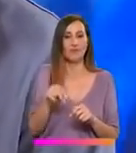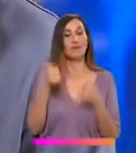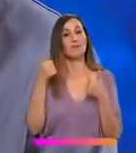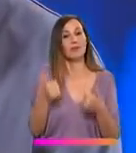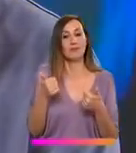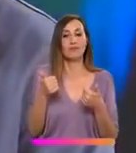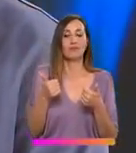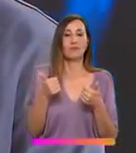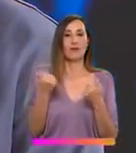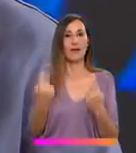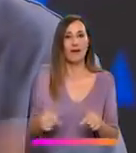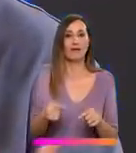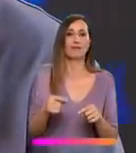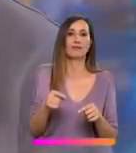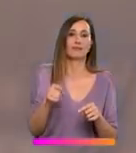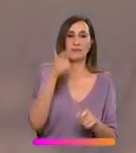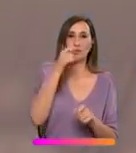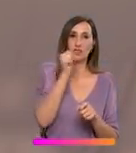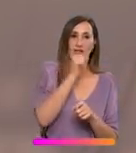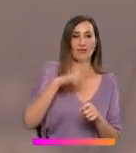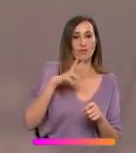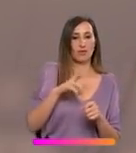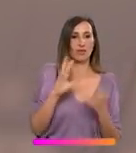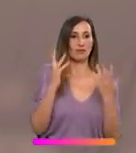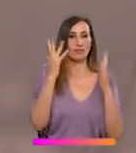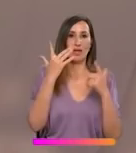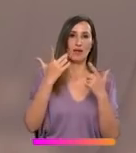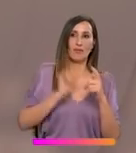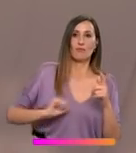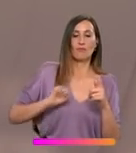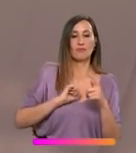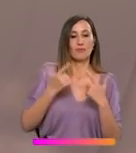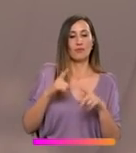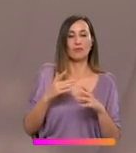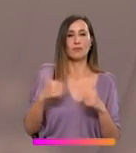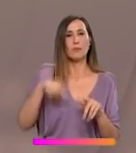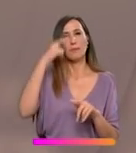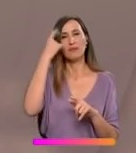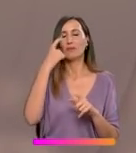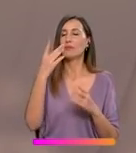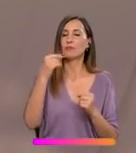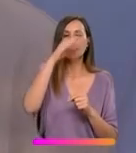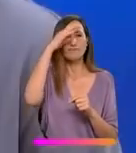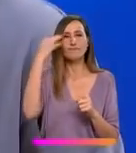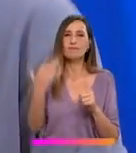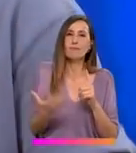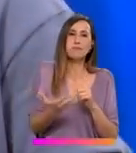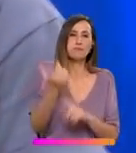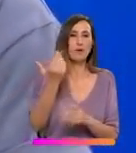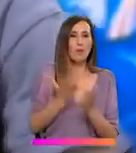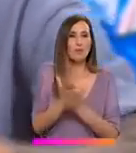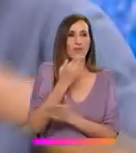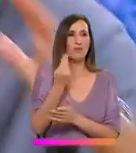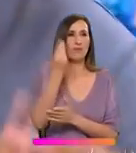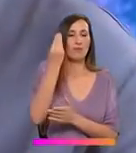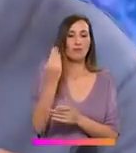que cada vez está mais espaço este tipo de artistas que cantam em português, é a nossa língua, mas achei que era muito difícil de conseguir vingar, tendo também